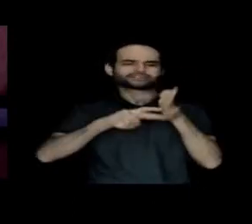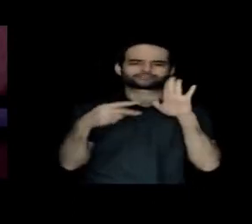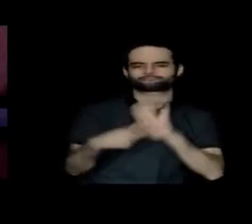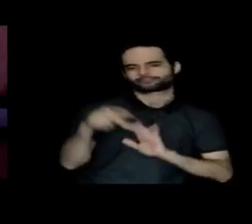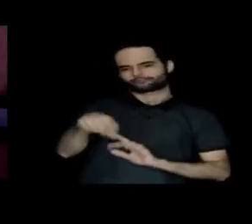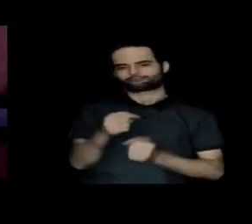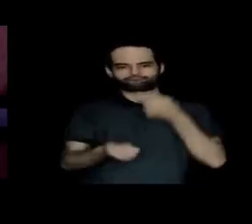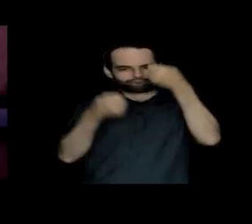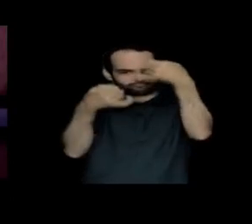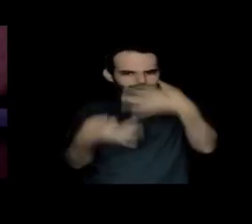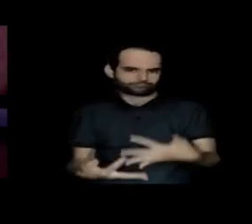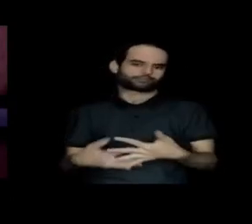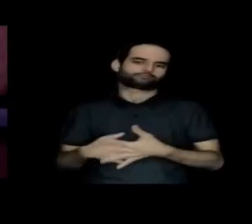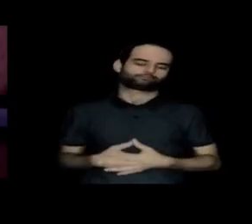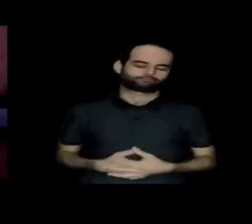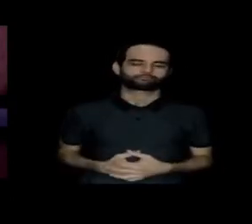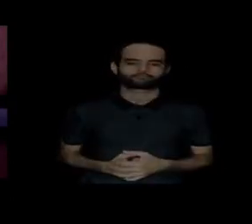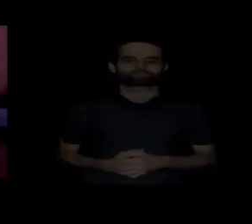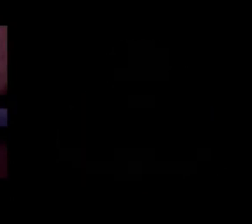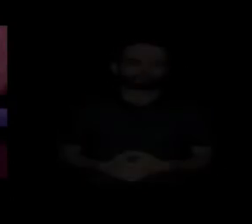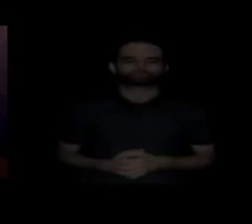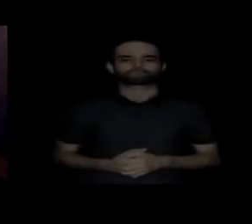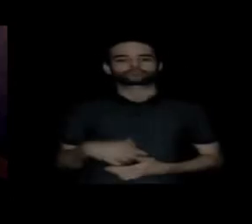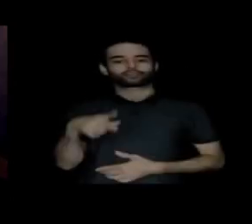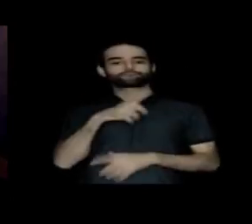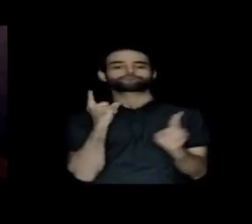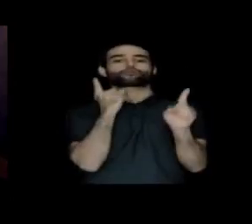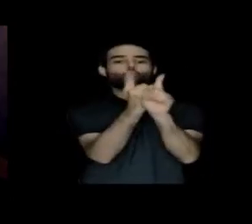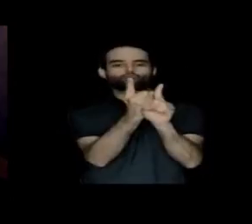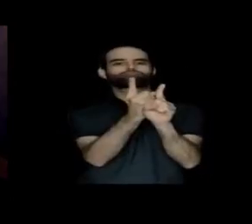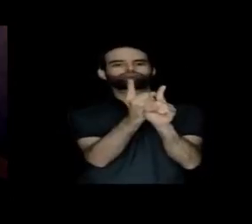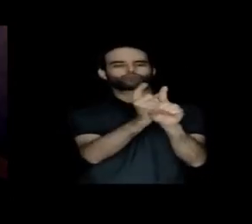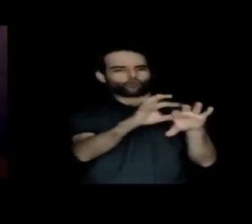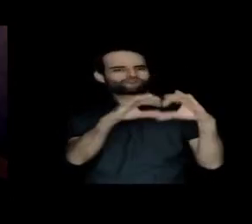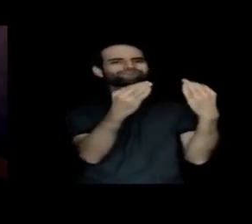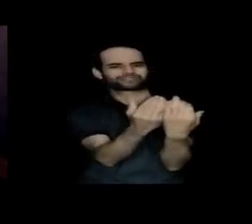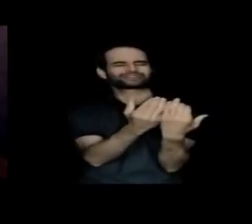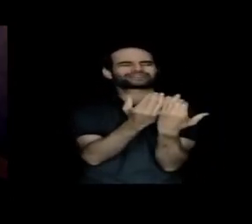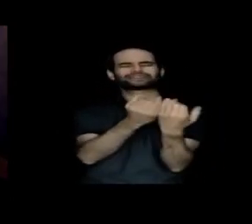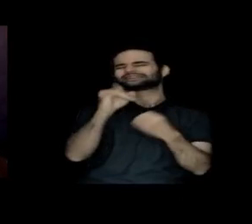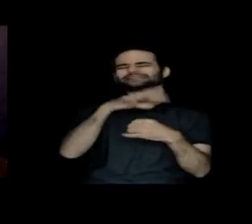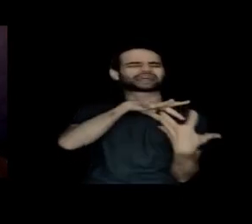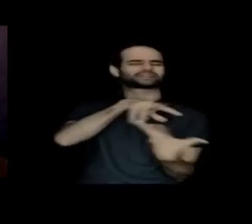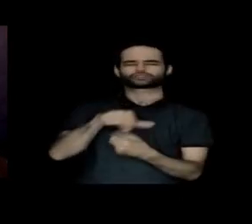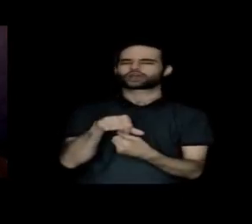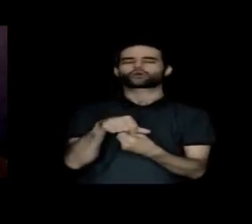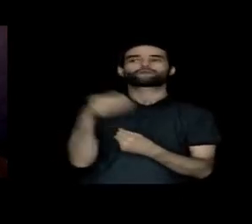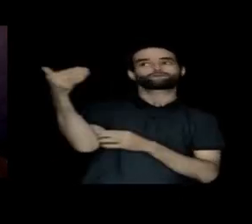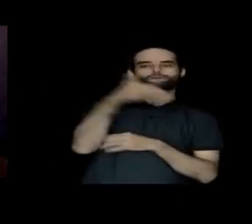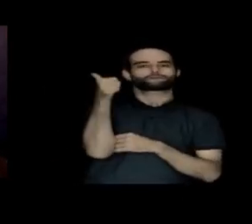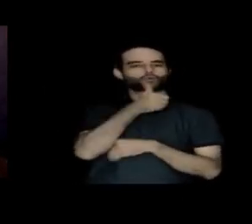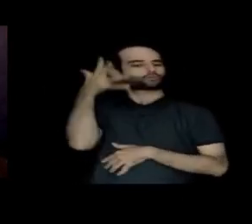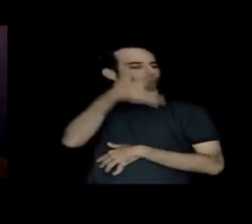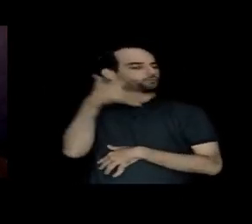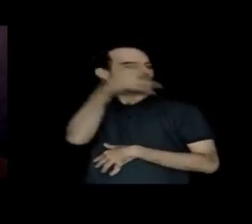ela tivesse um dia a noção do que era que a gente estava falando. Houve uma conferência internacional, uma palestrante